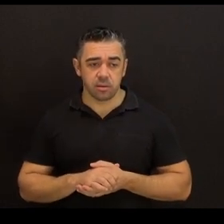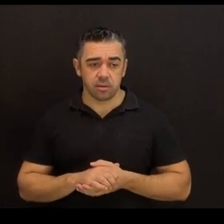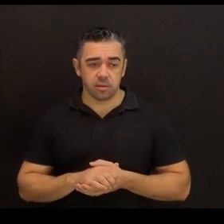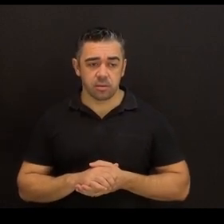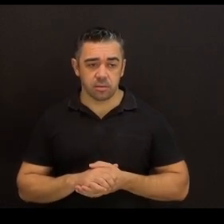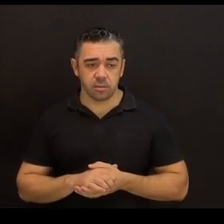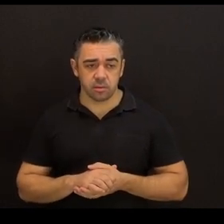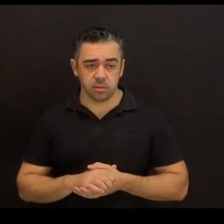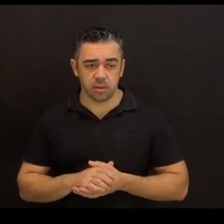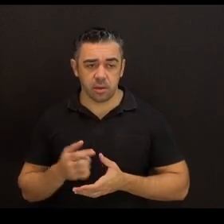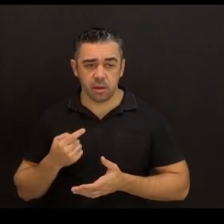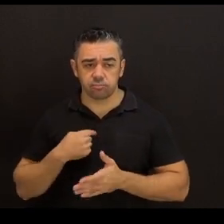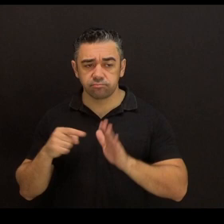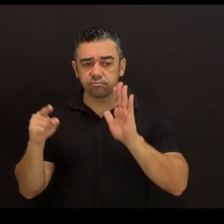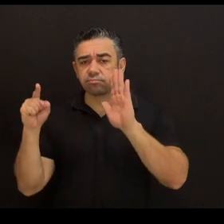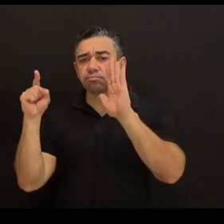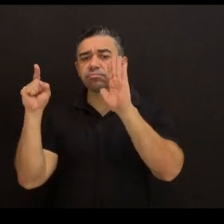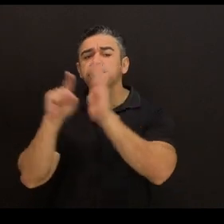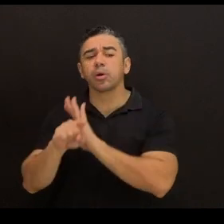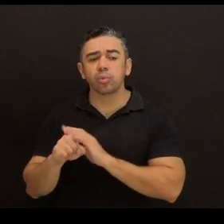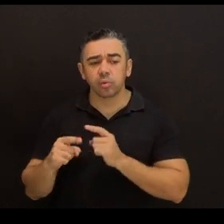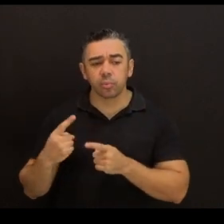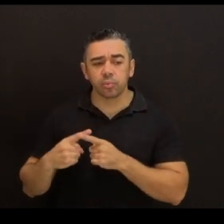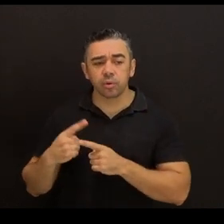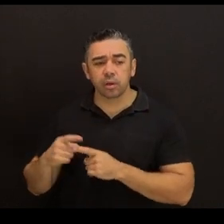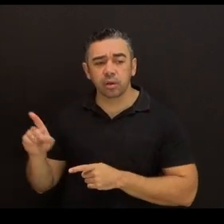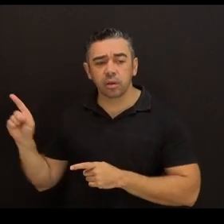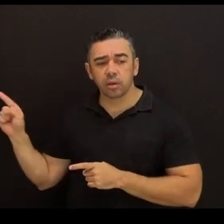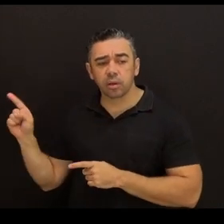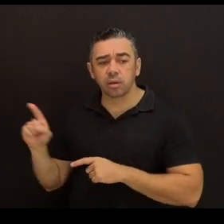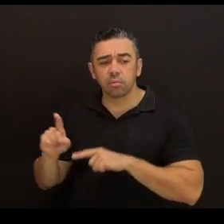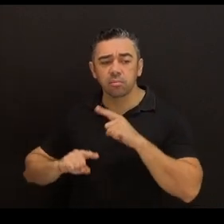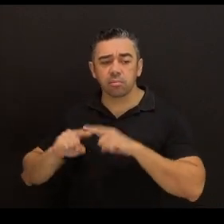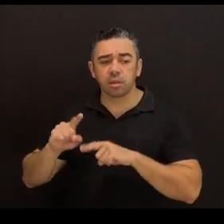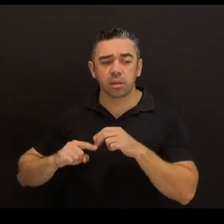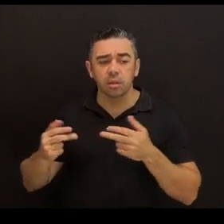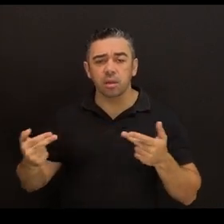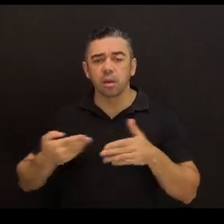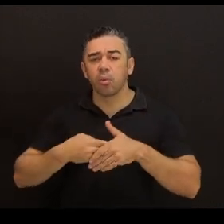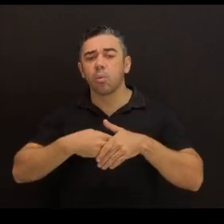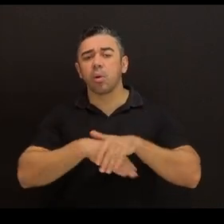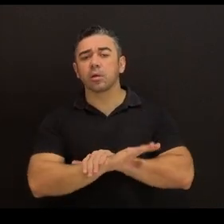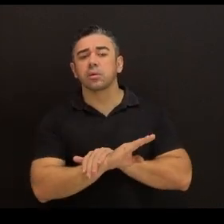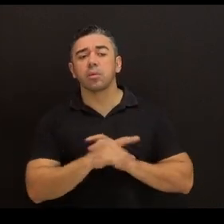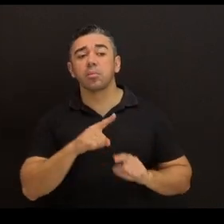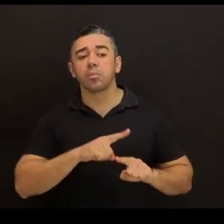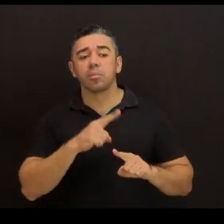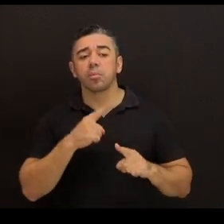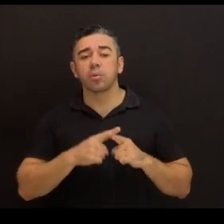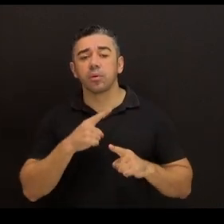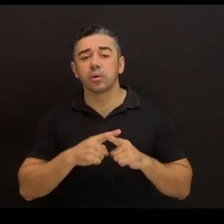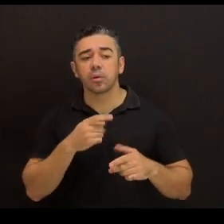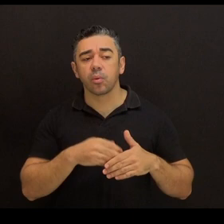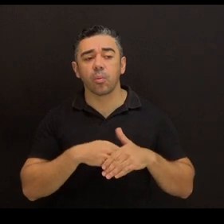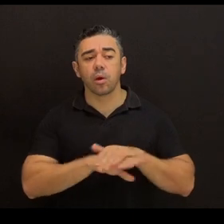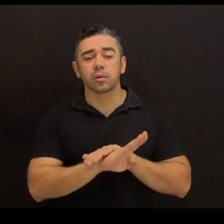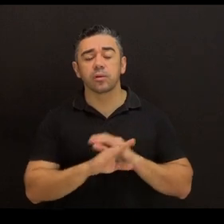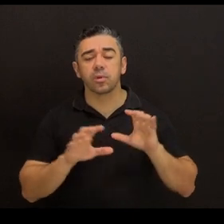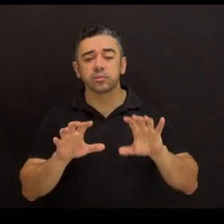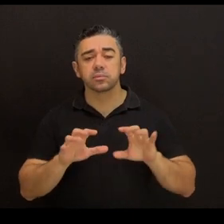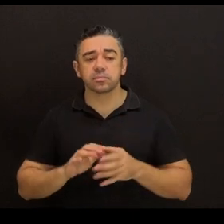e fica a pergunta porque esses objetos estavam lá Por que esses objetos estavam dessa forma armazenados